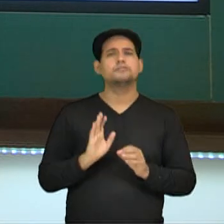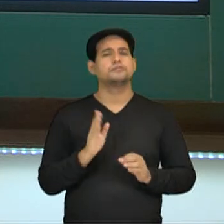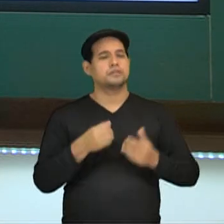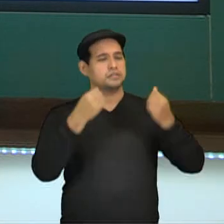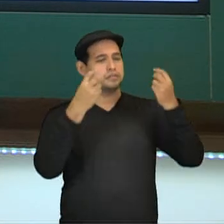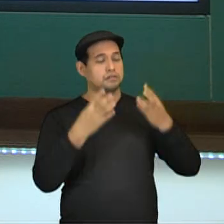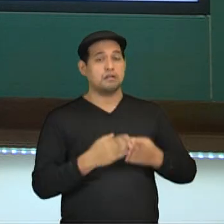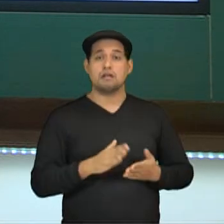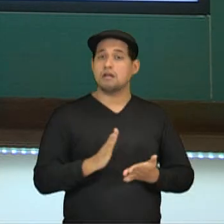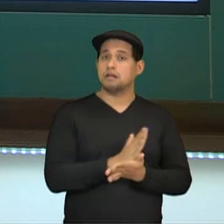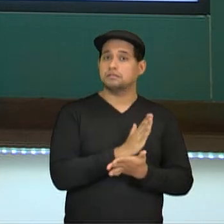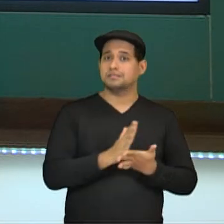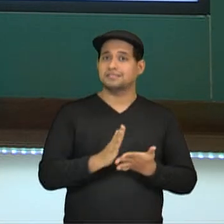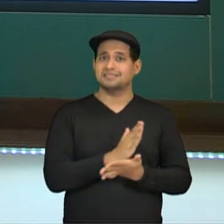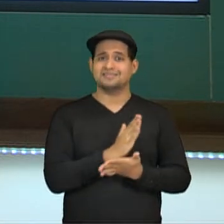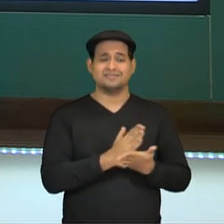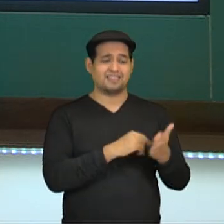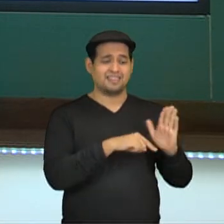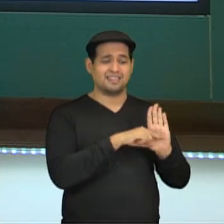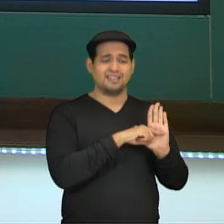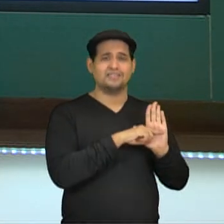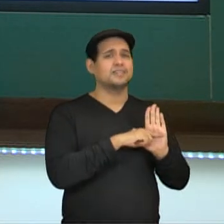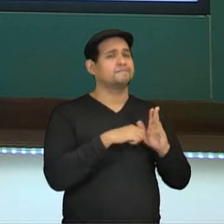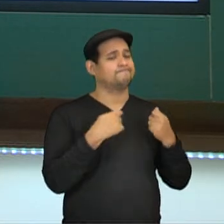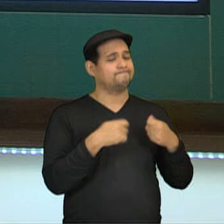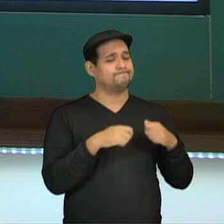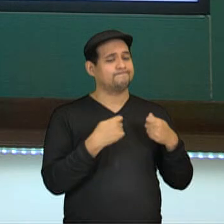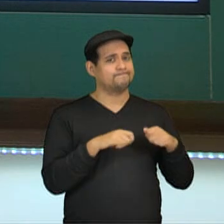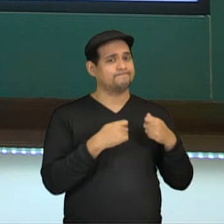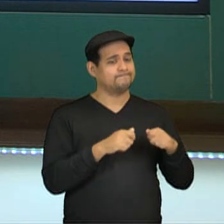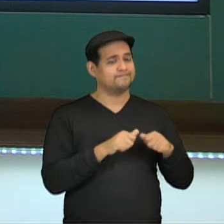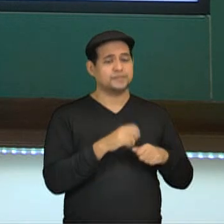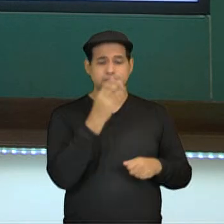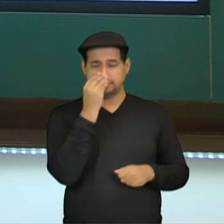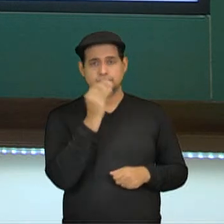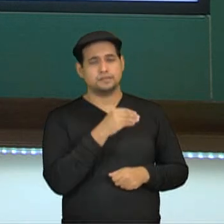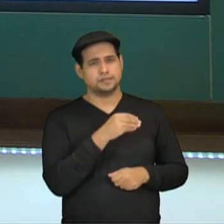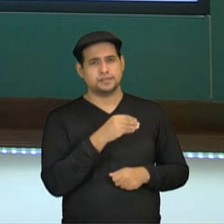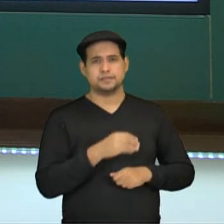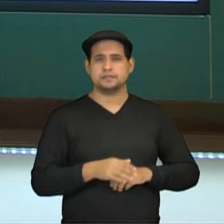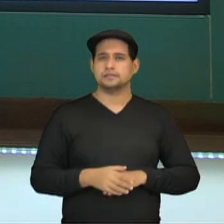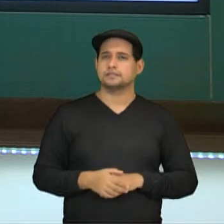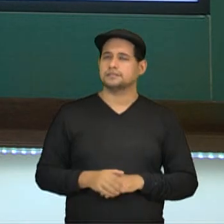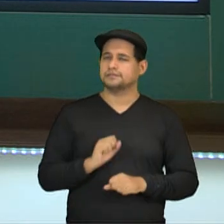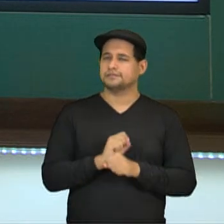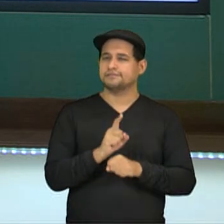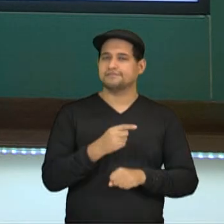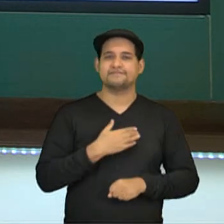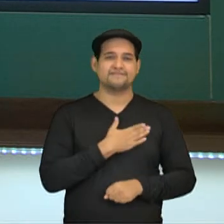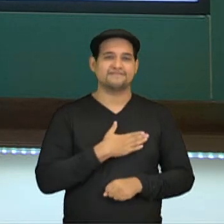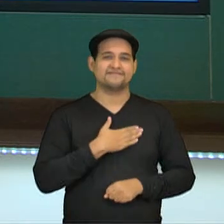disse, às vezes a solução negativa tem que ser ignorada, ok?